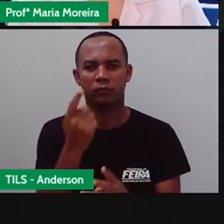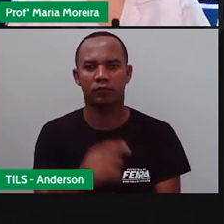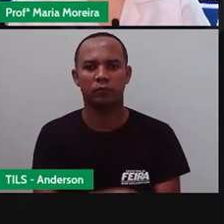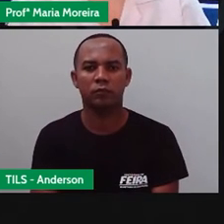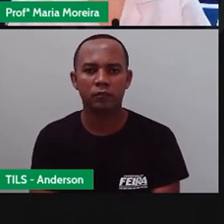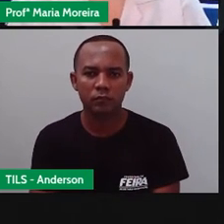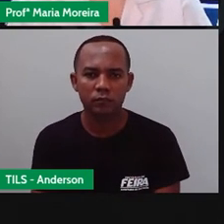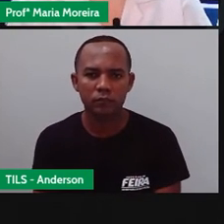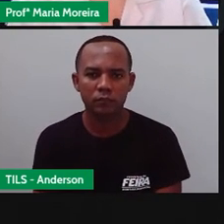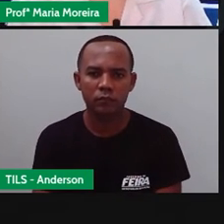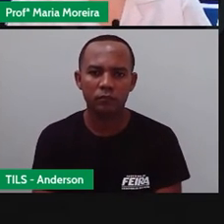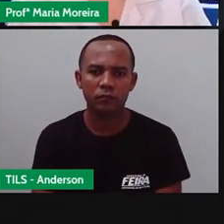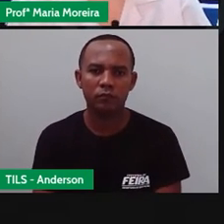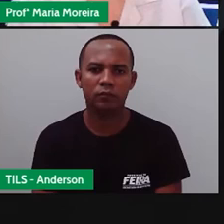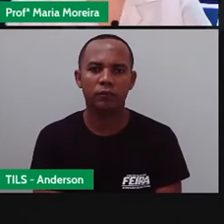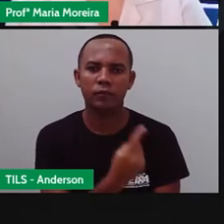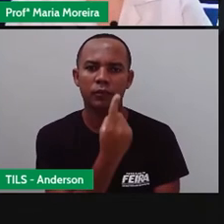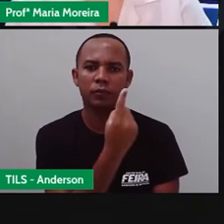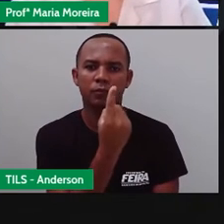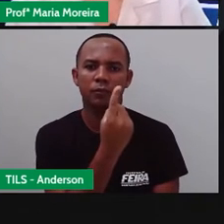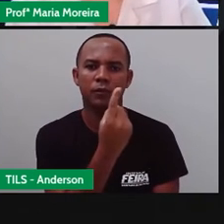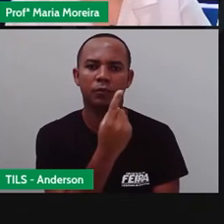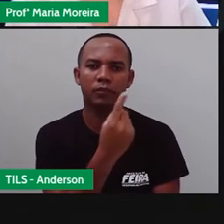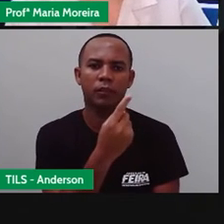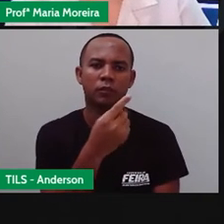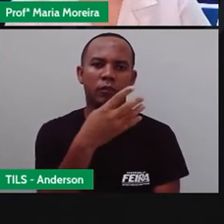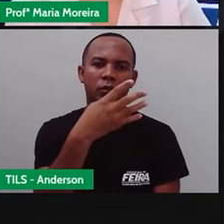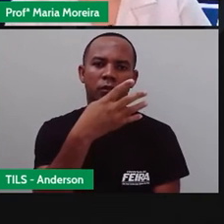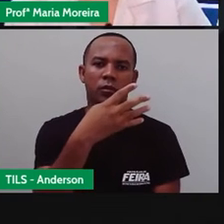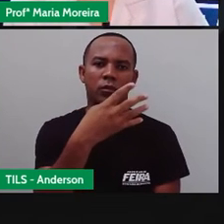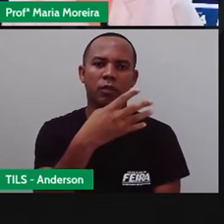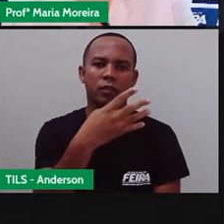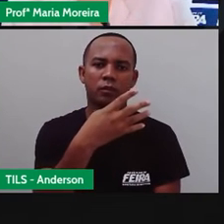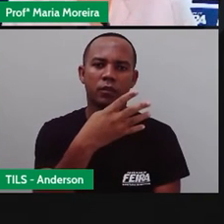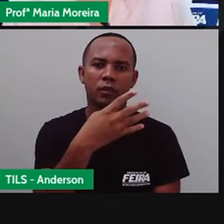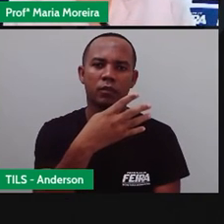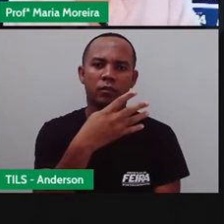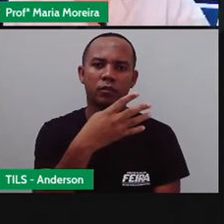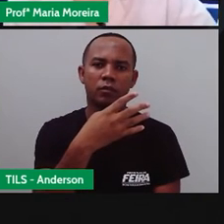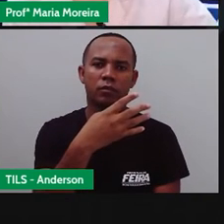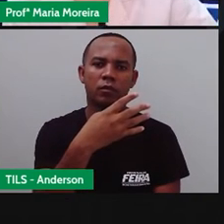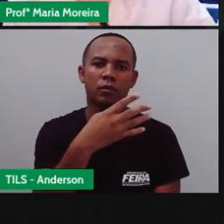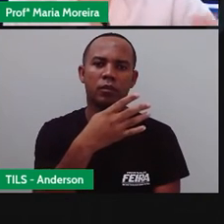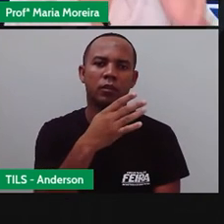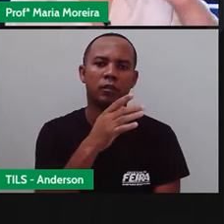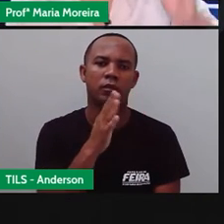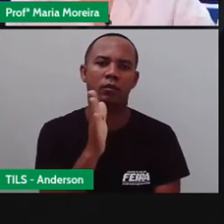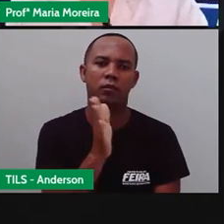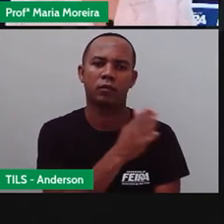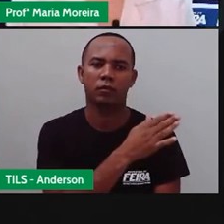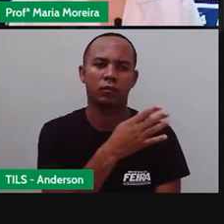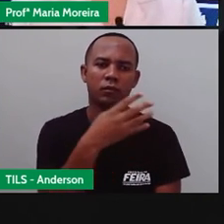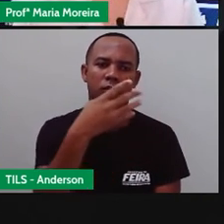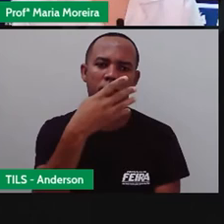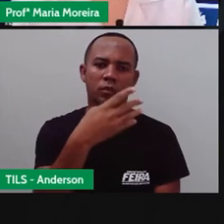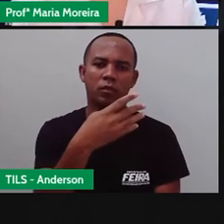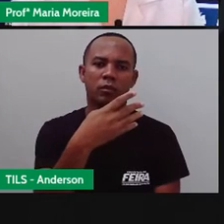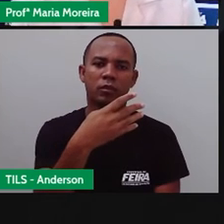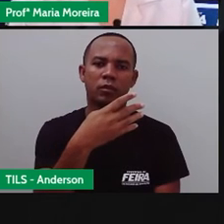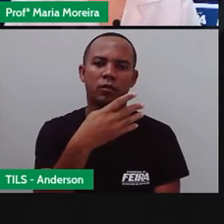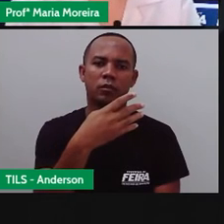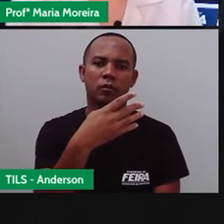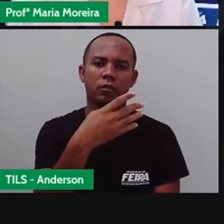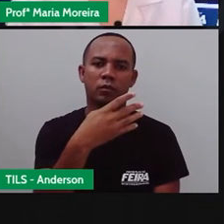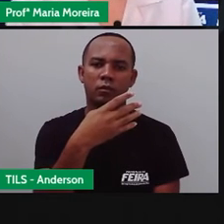olha só a divisão eu já fiz aqui primeiro eu tenho que 400 não é 400 eu vou tirar aí quer o quê quatro